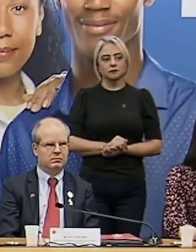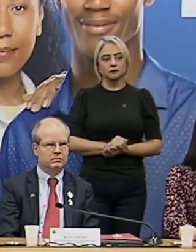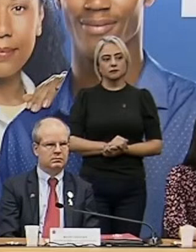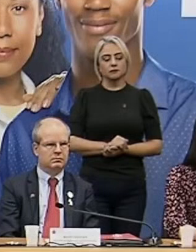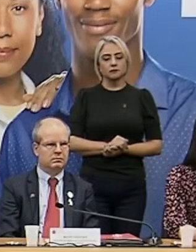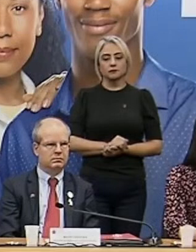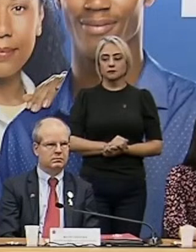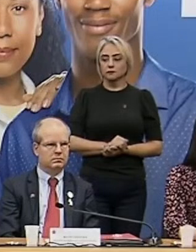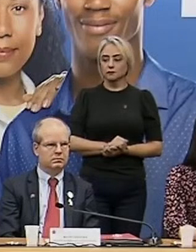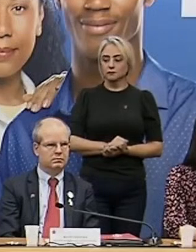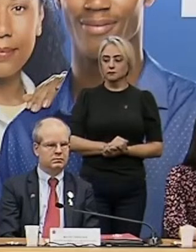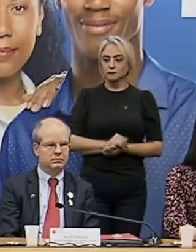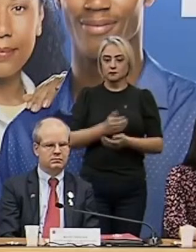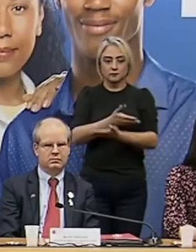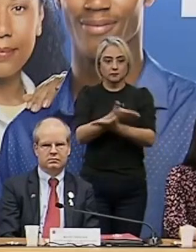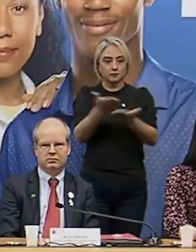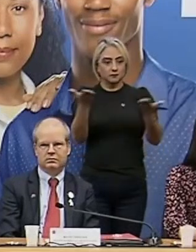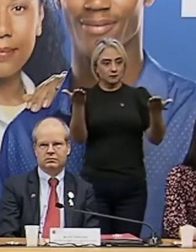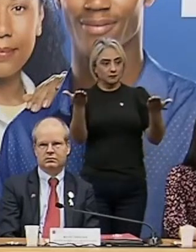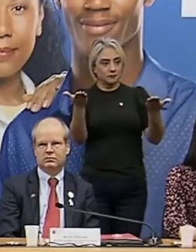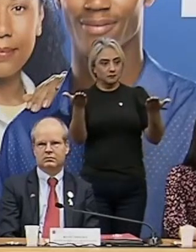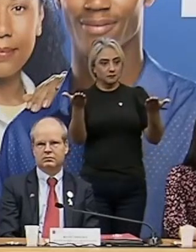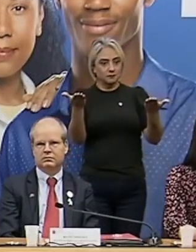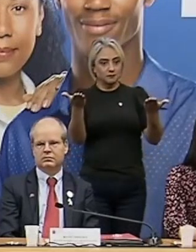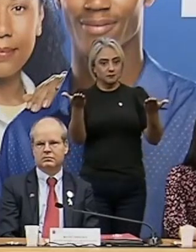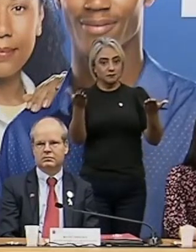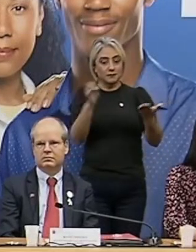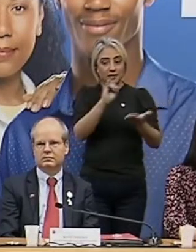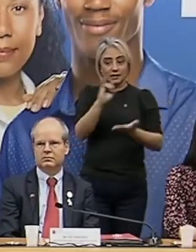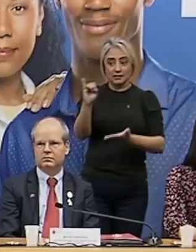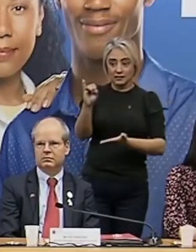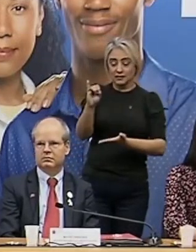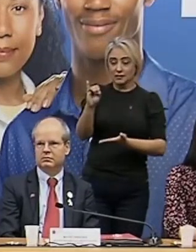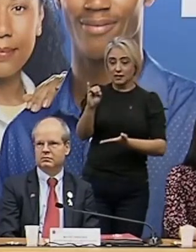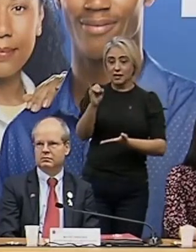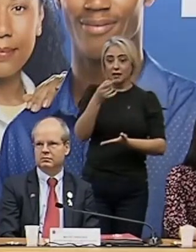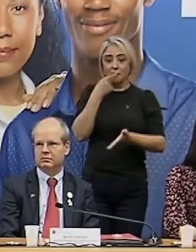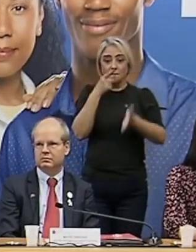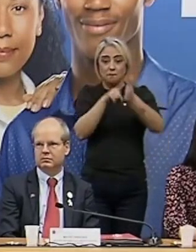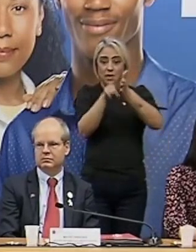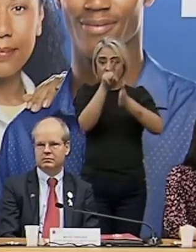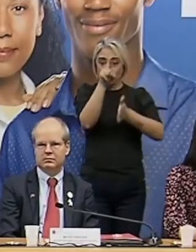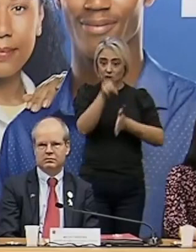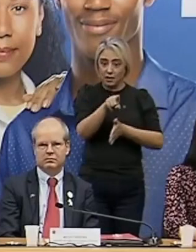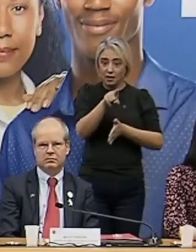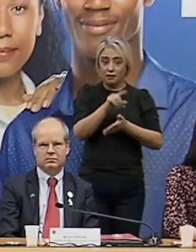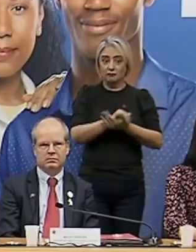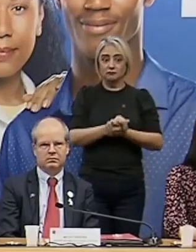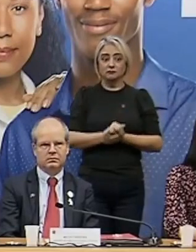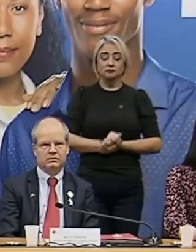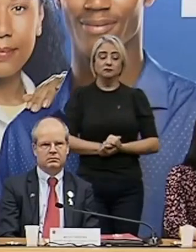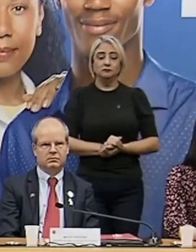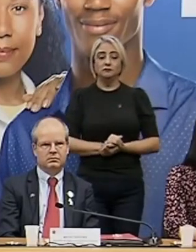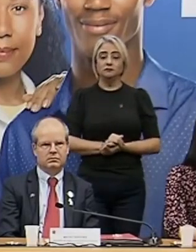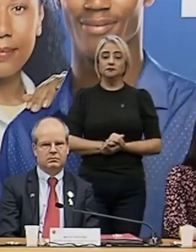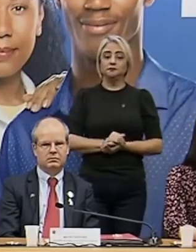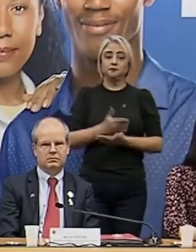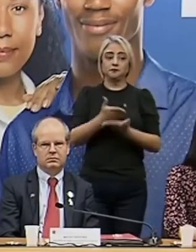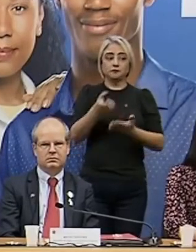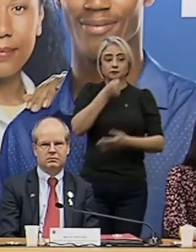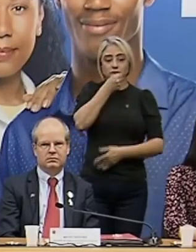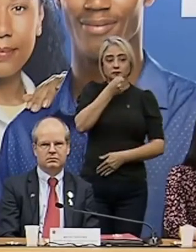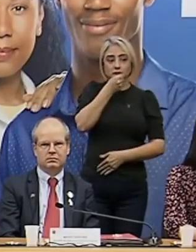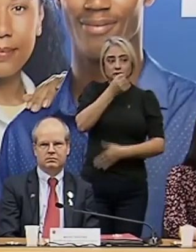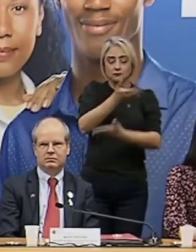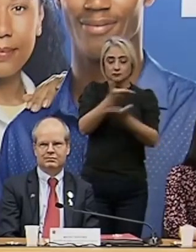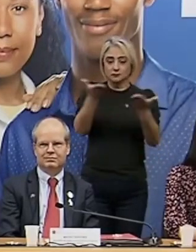Bom, então a gente abre para a plateia, se quiserem fazer alguma pergunta. Está aberto o microfone